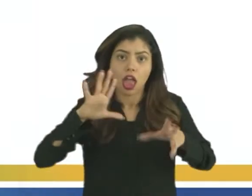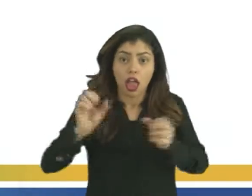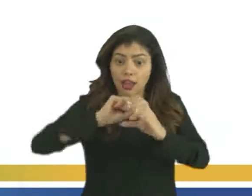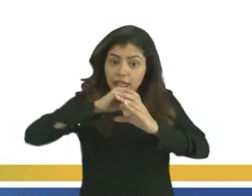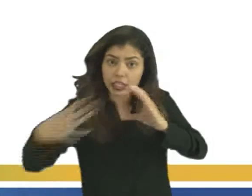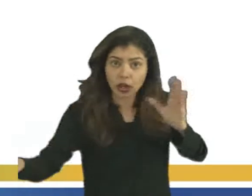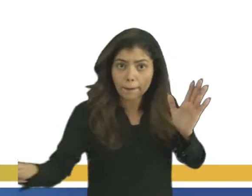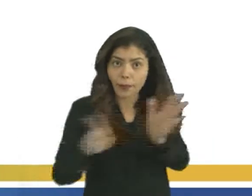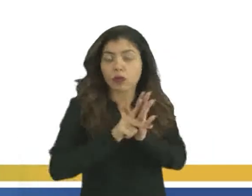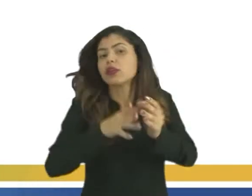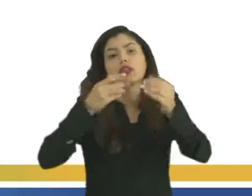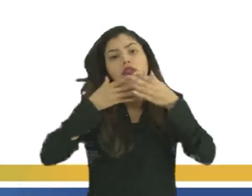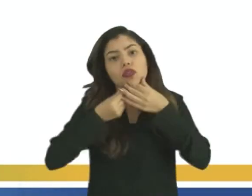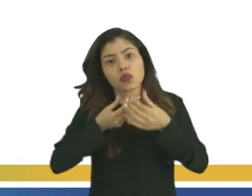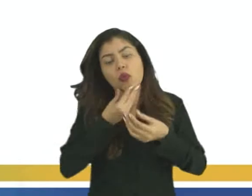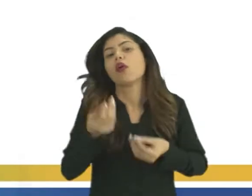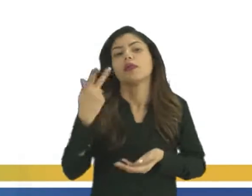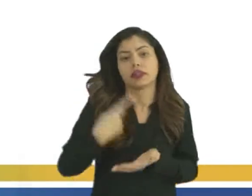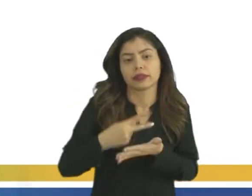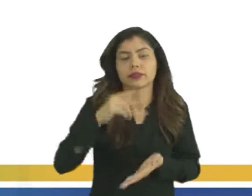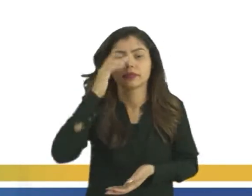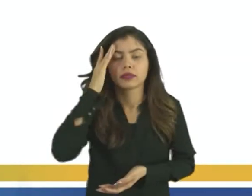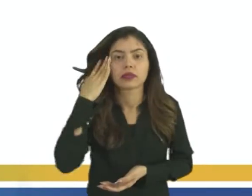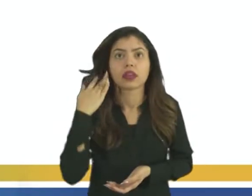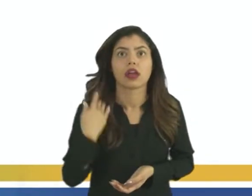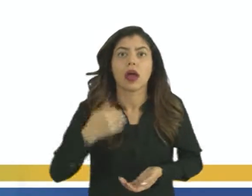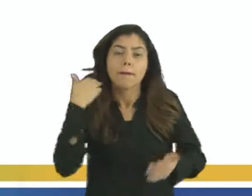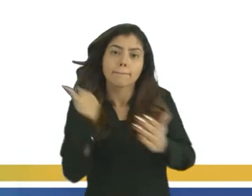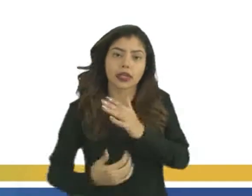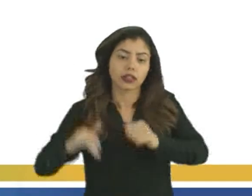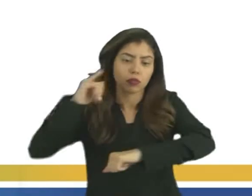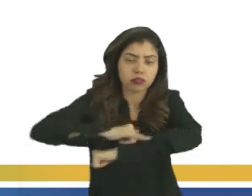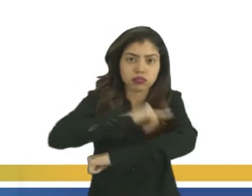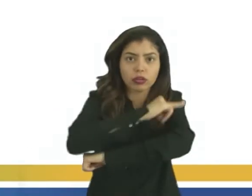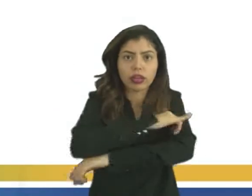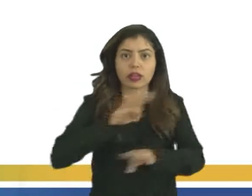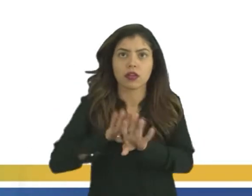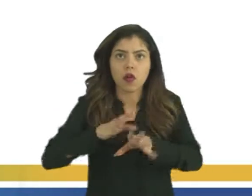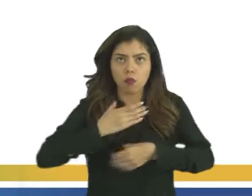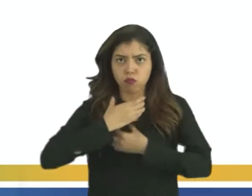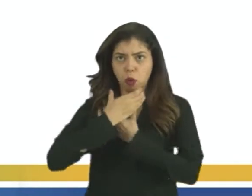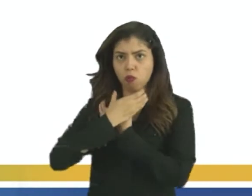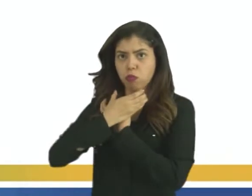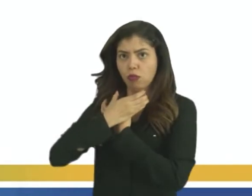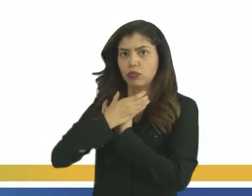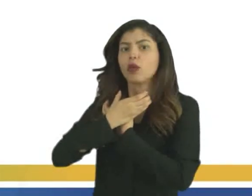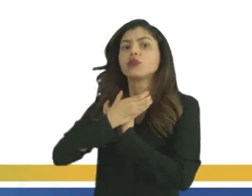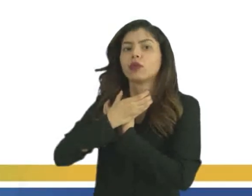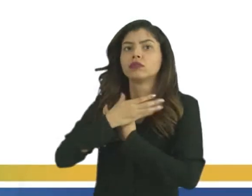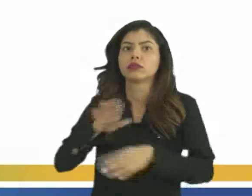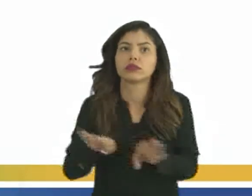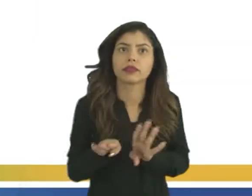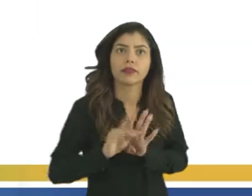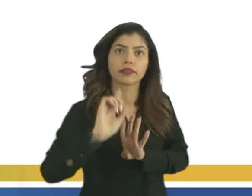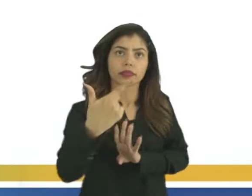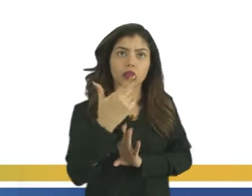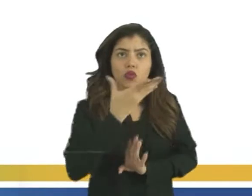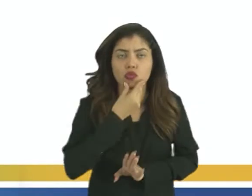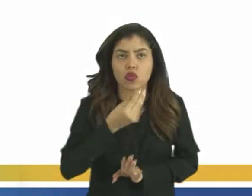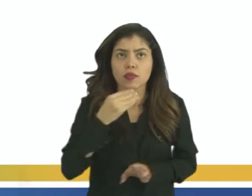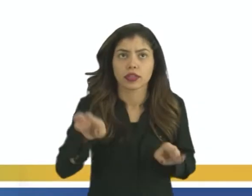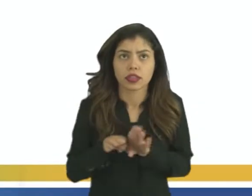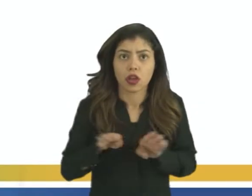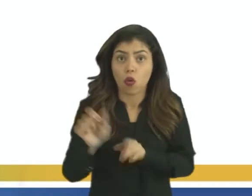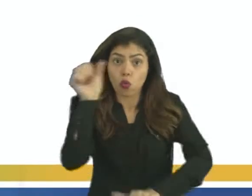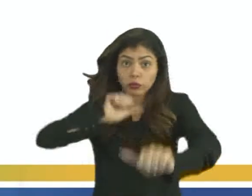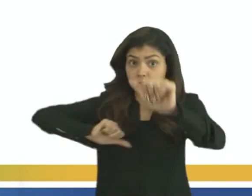características sexuais secundárias masculinas, com perda de gordura corpórea e engrossamento da voz. Entre os homens, pode ter um